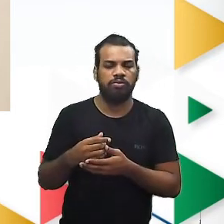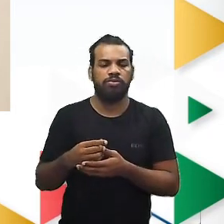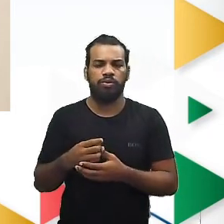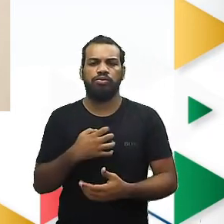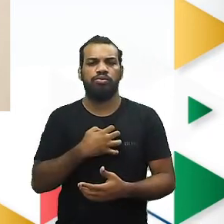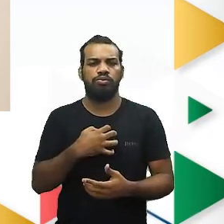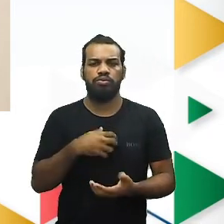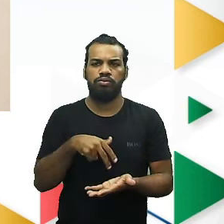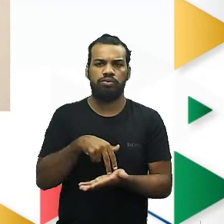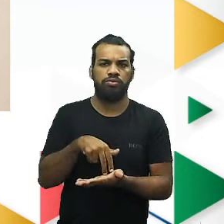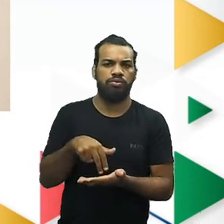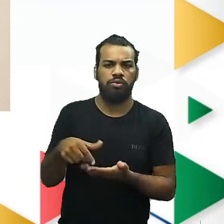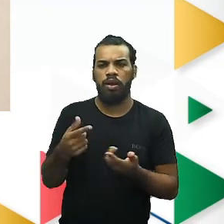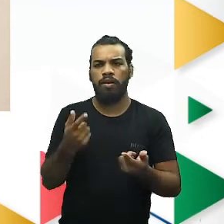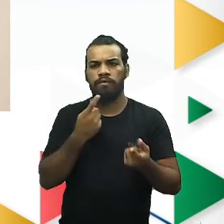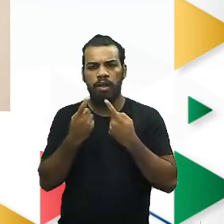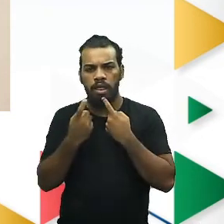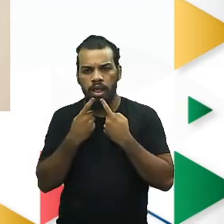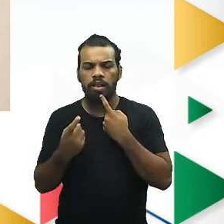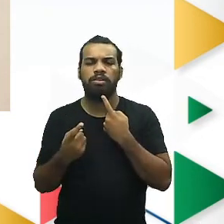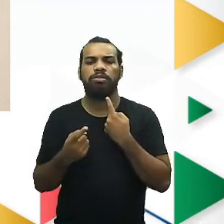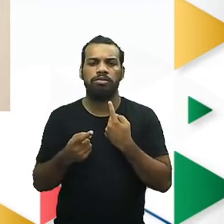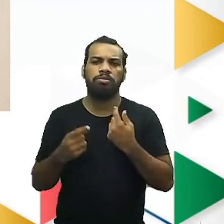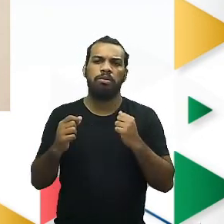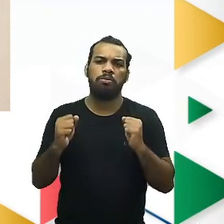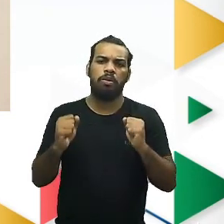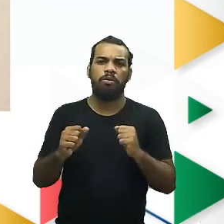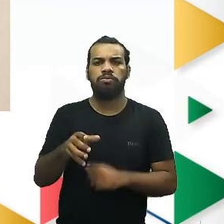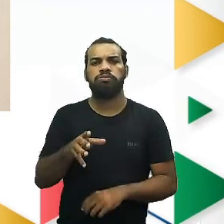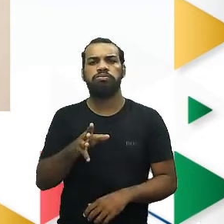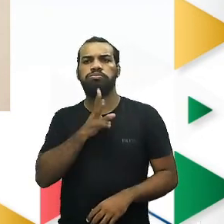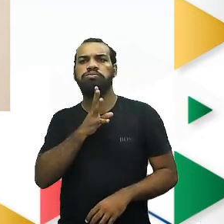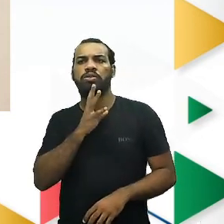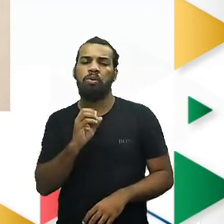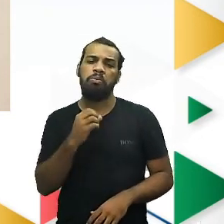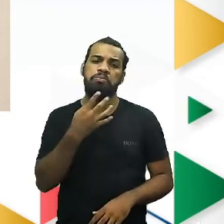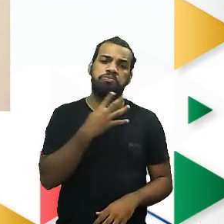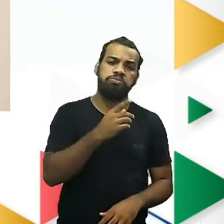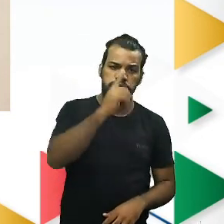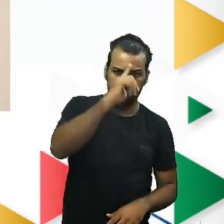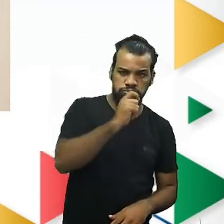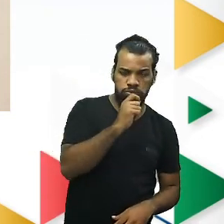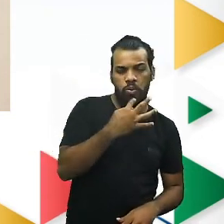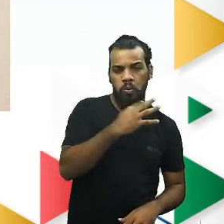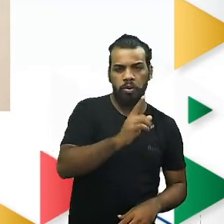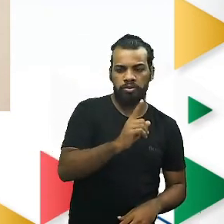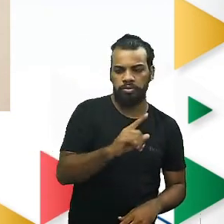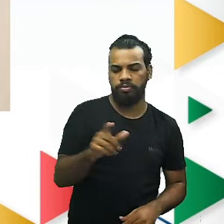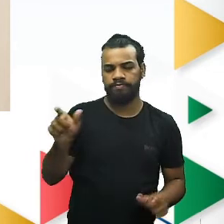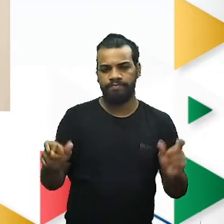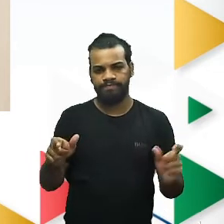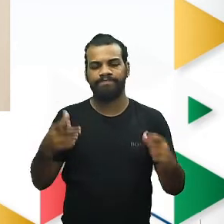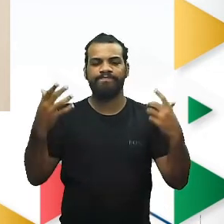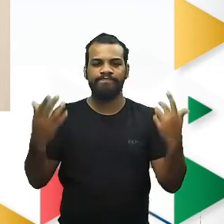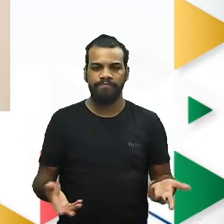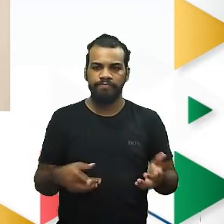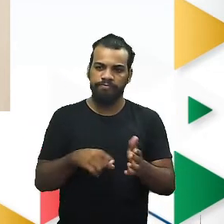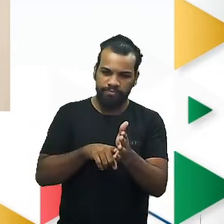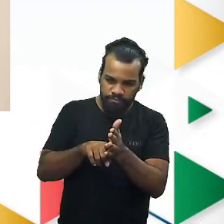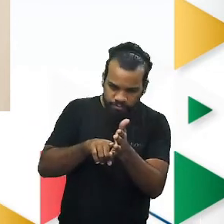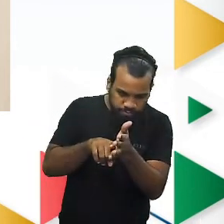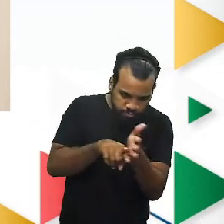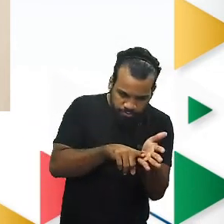de andar, de falar de alguém, pode ser conhecido, pode ser desconhecido. Então eles fazem essa pesquisa, né, esse tipo